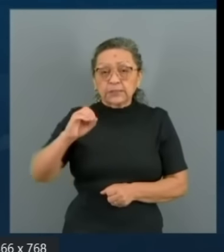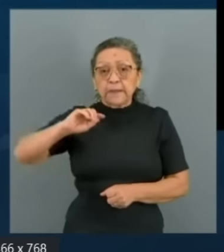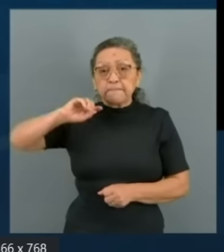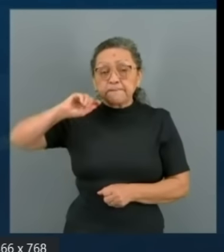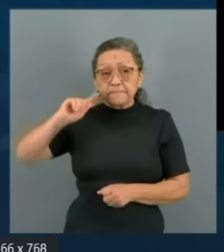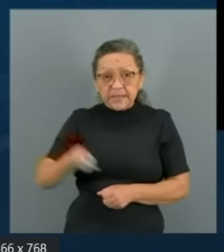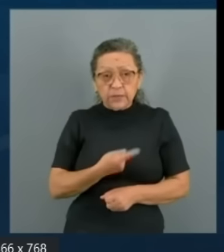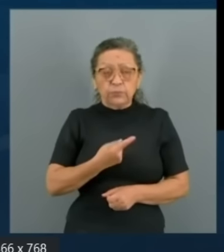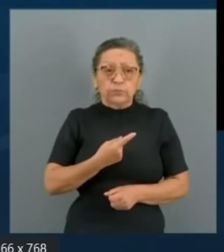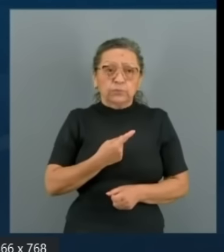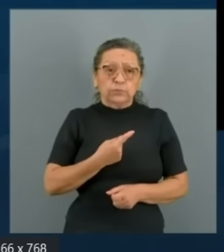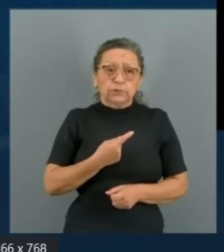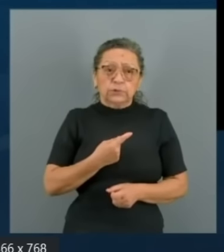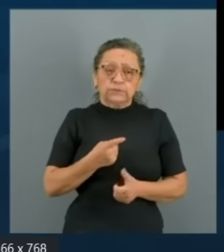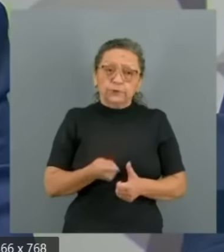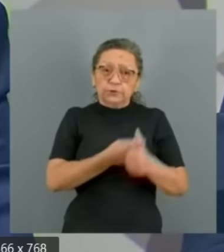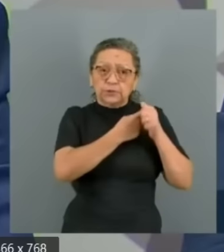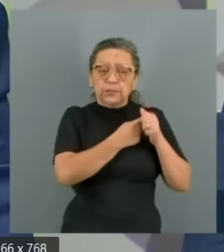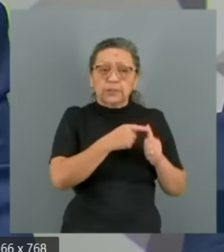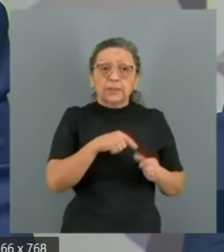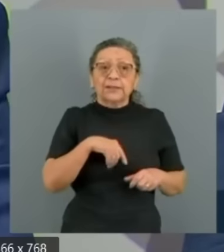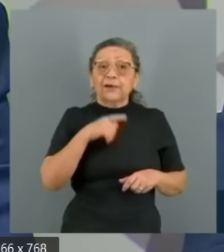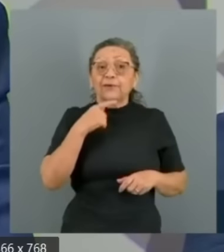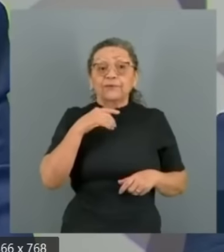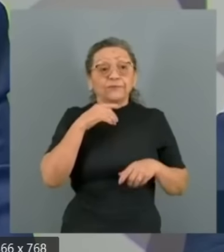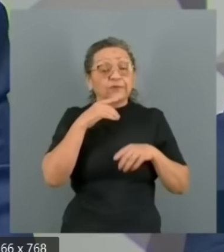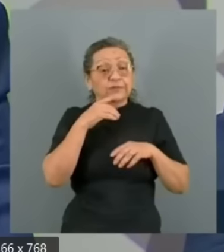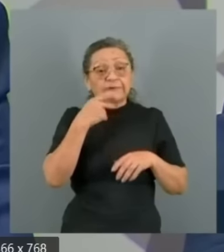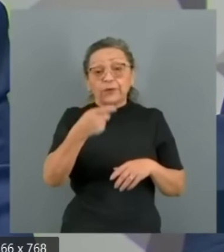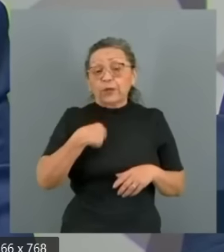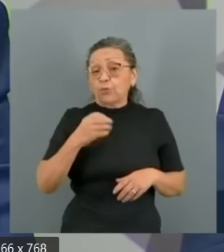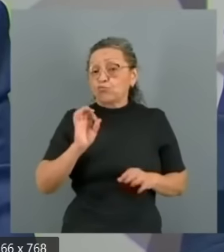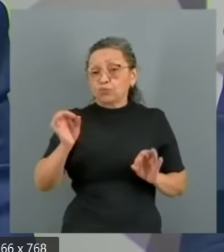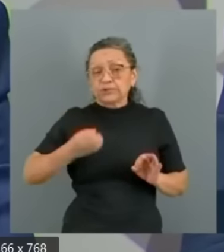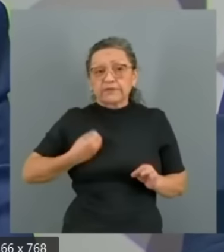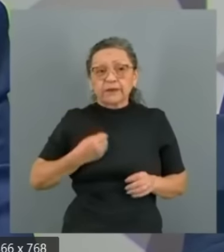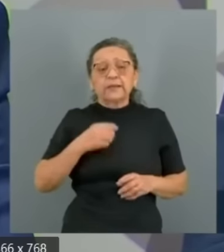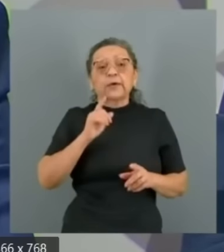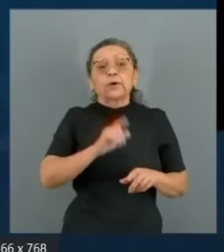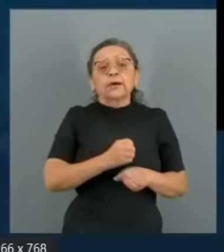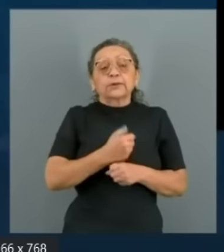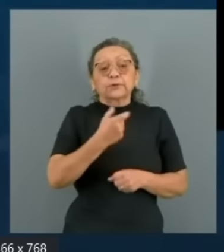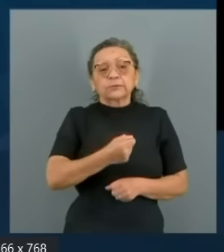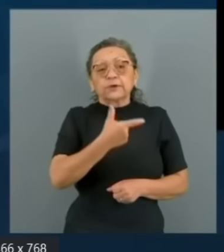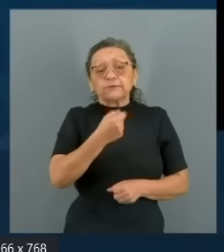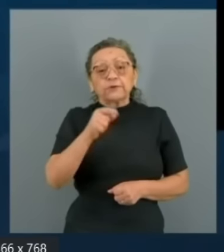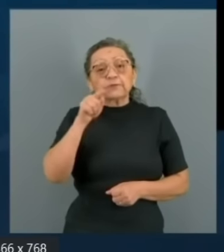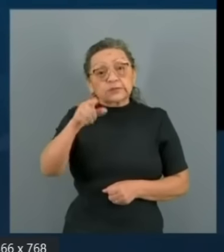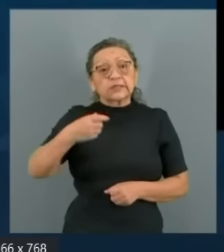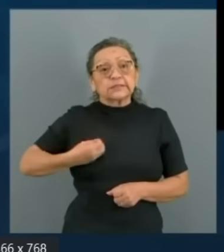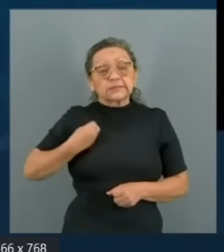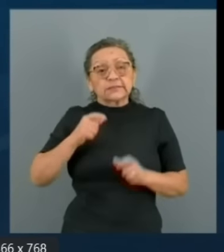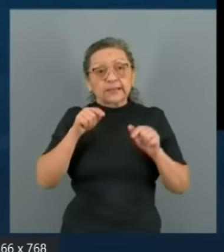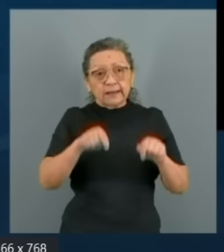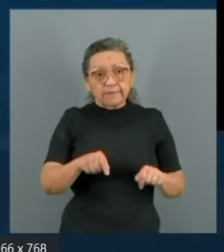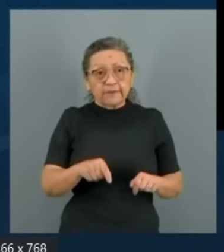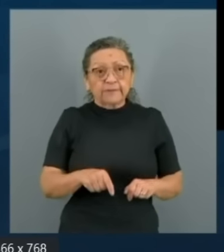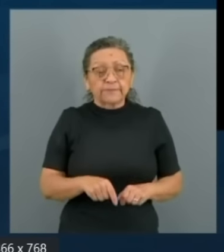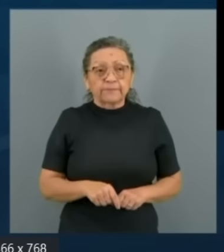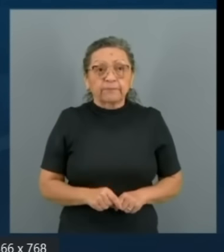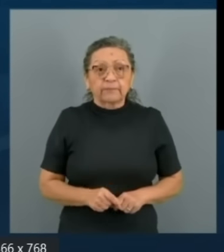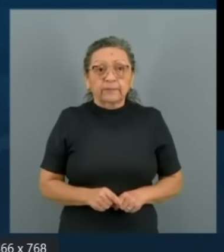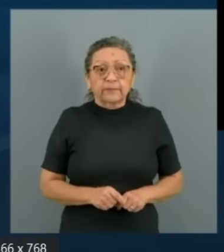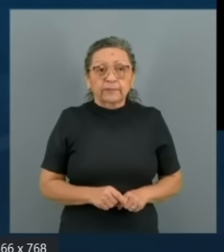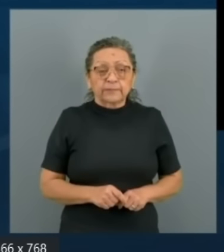averbações que foram retiradas. Como o senhor falou, eu não estava lá. Em então 2020, o senhor estava lá, inclusive no período que o senhor era... Em 20, não em 19. Sim, eu